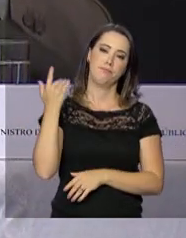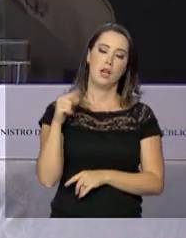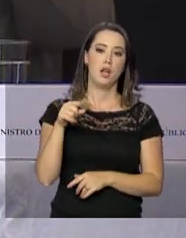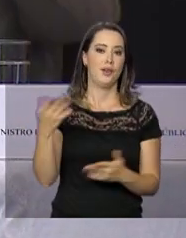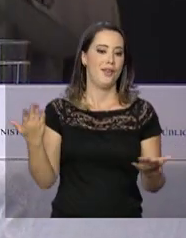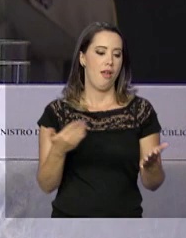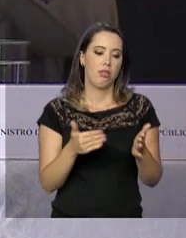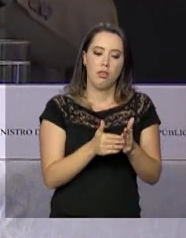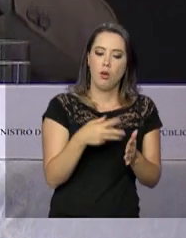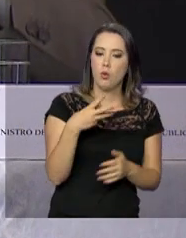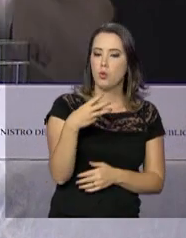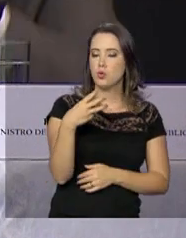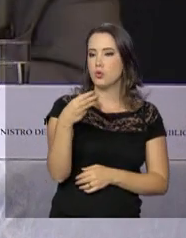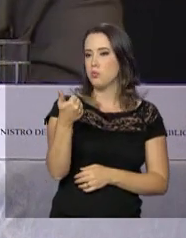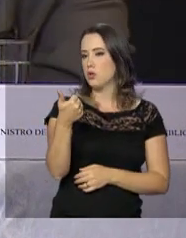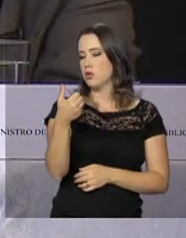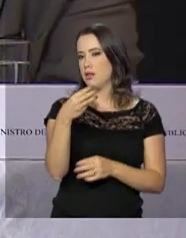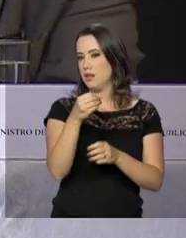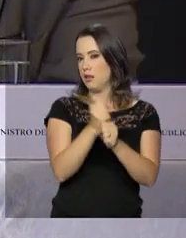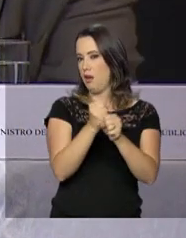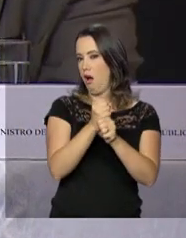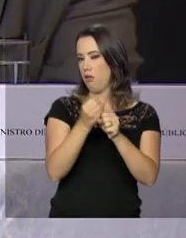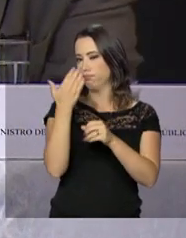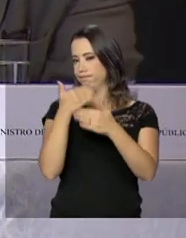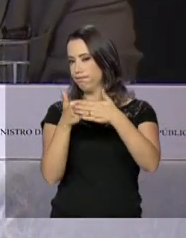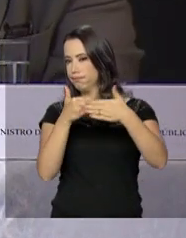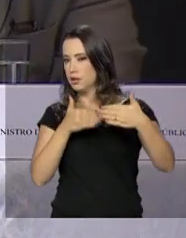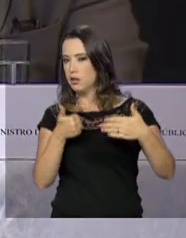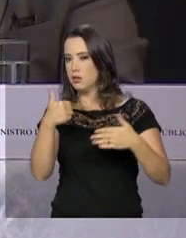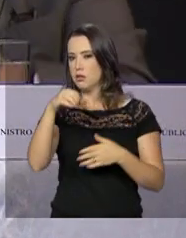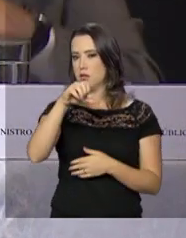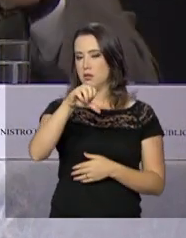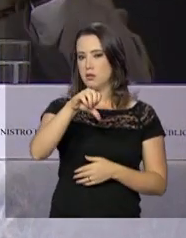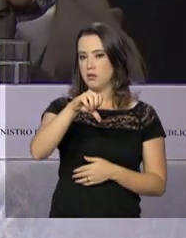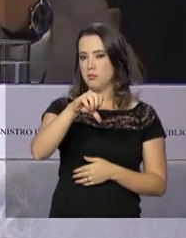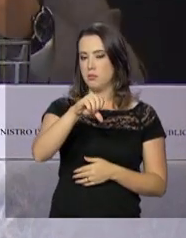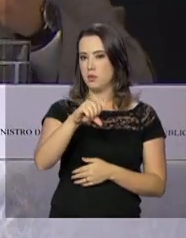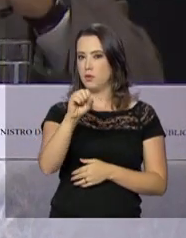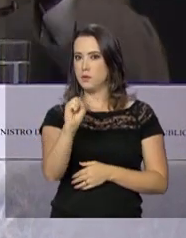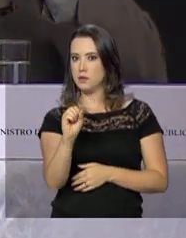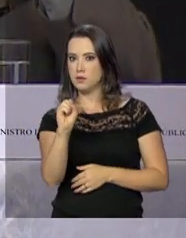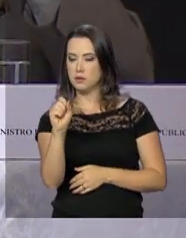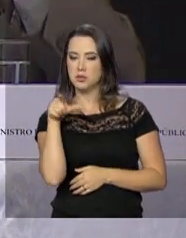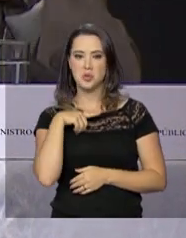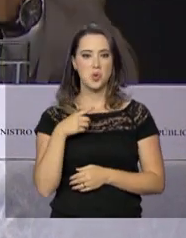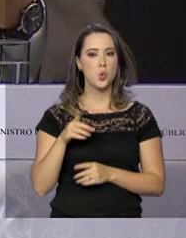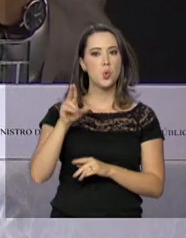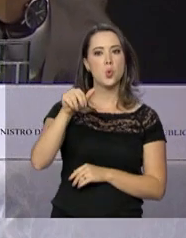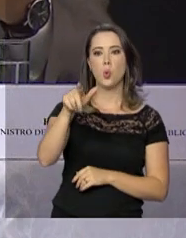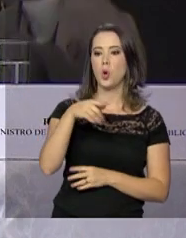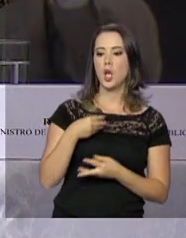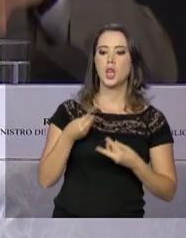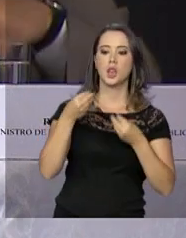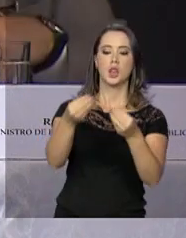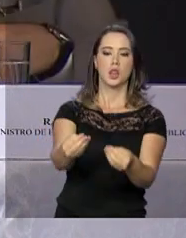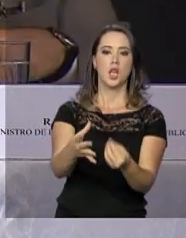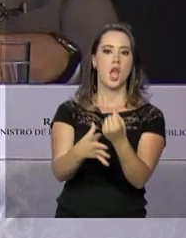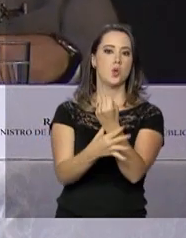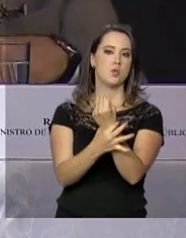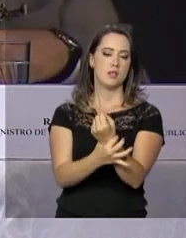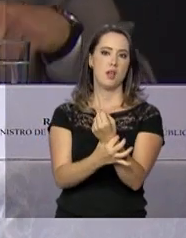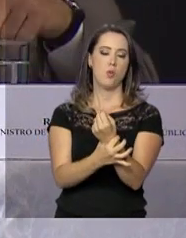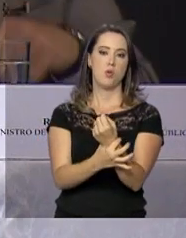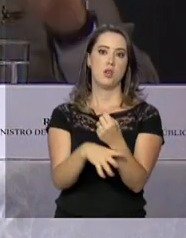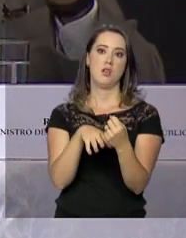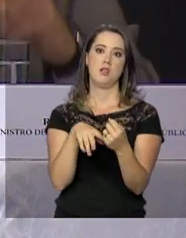jamais essas cartas constitucionais, ministro Toffoli, atribuíram competências e responsabilidades em segurança